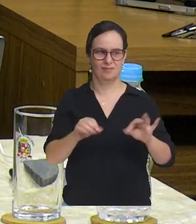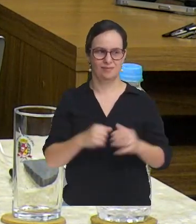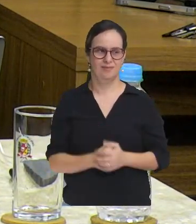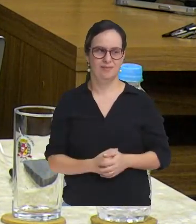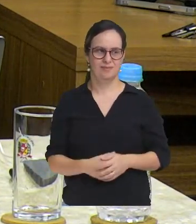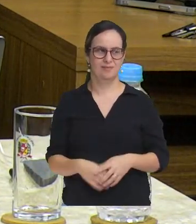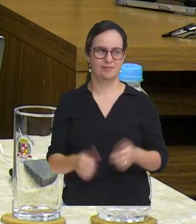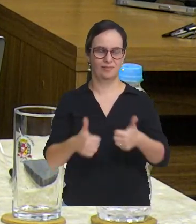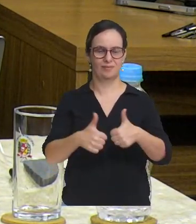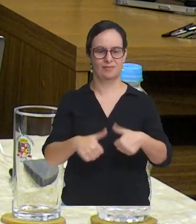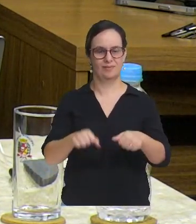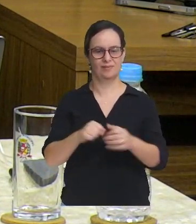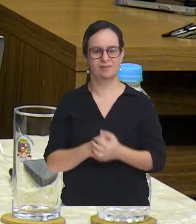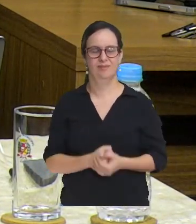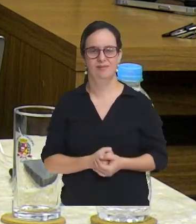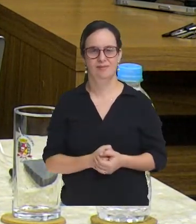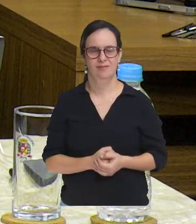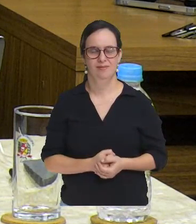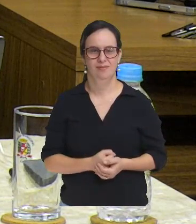então,